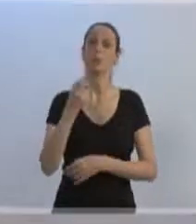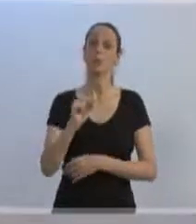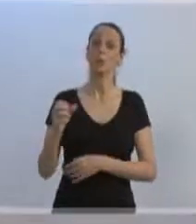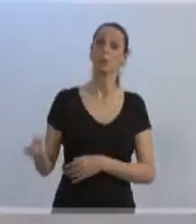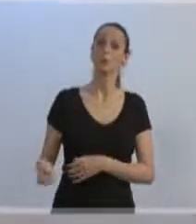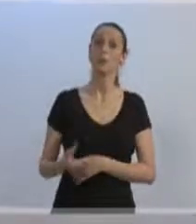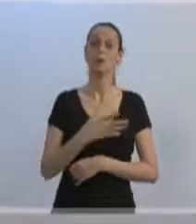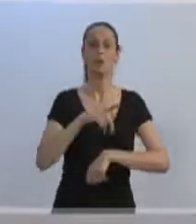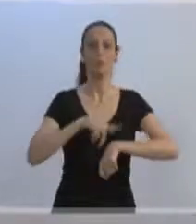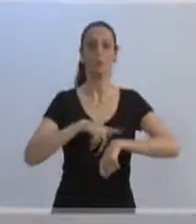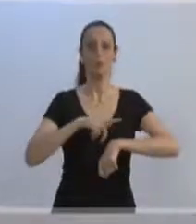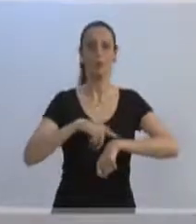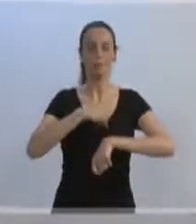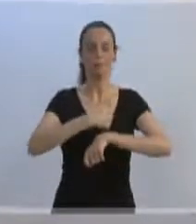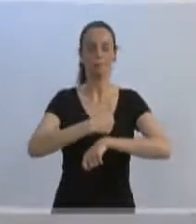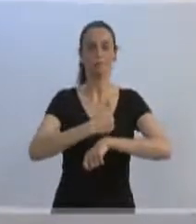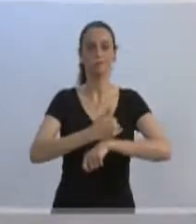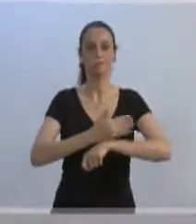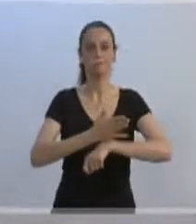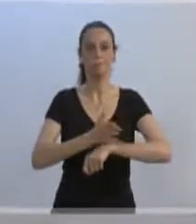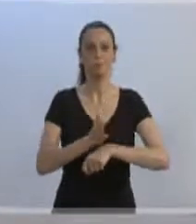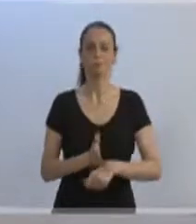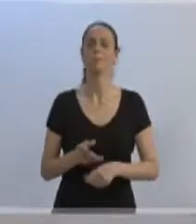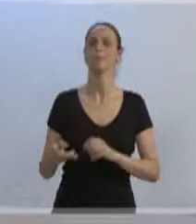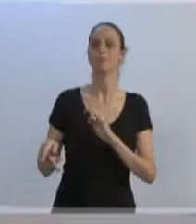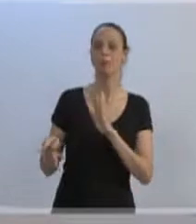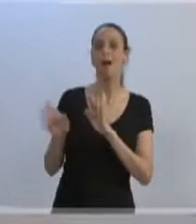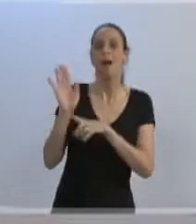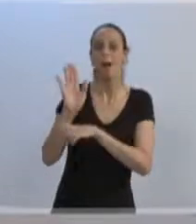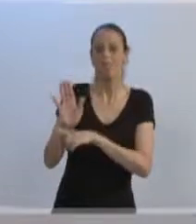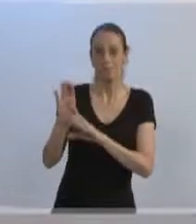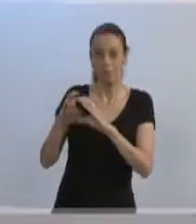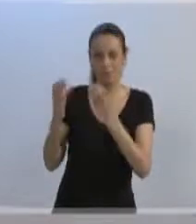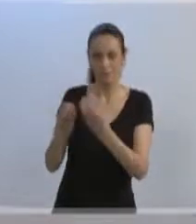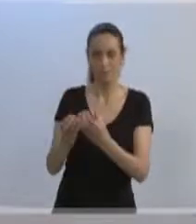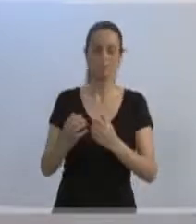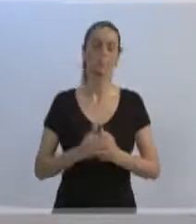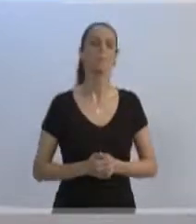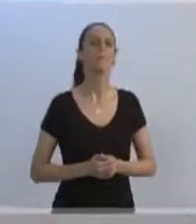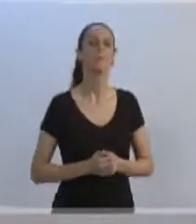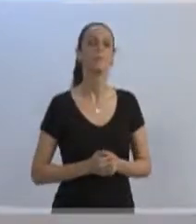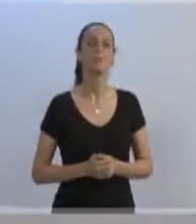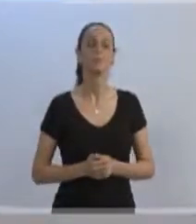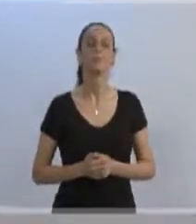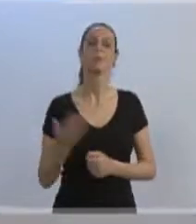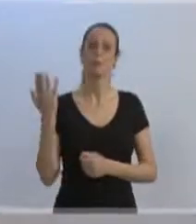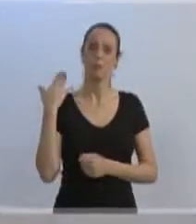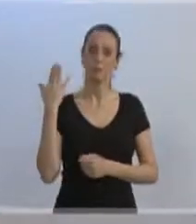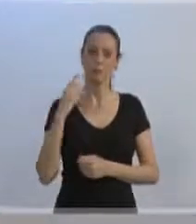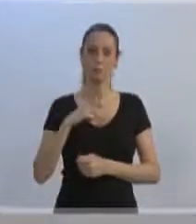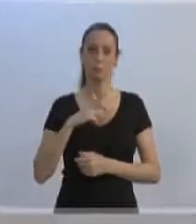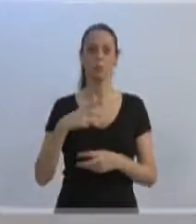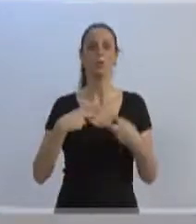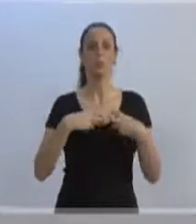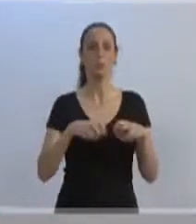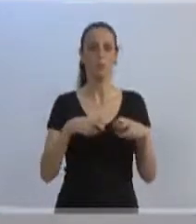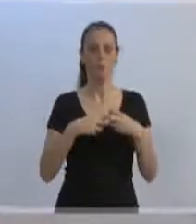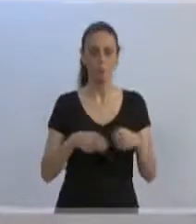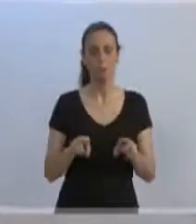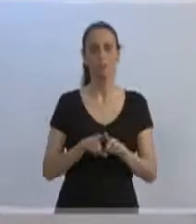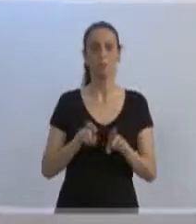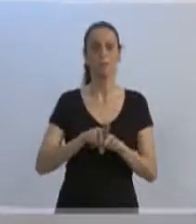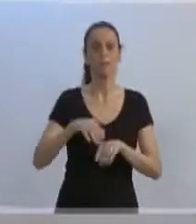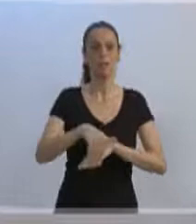horários de 11 para aquela localidade fez um deslocamento de ônibus que vinha da nave à mãe que entrasse e dois quilômetros dali